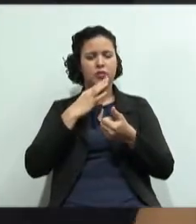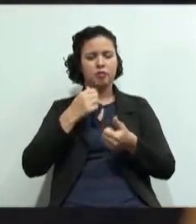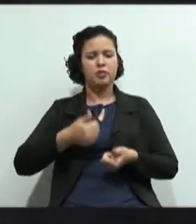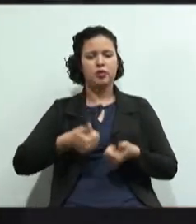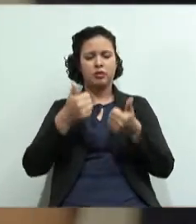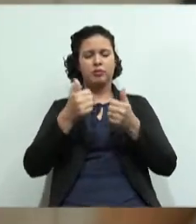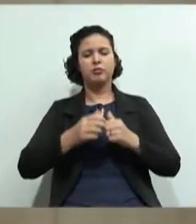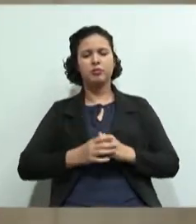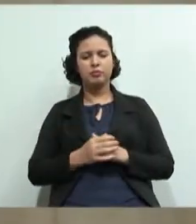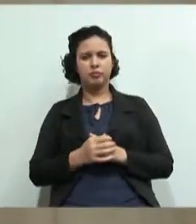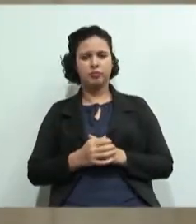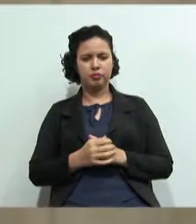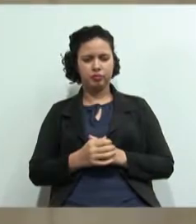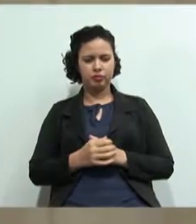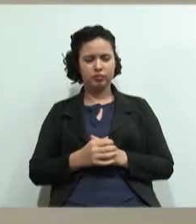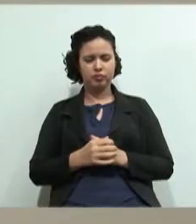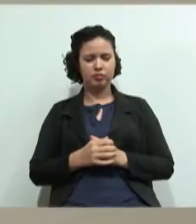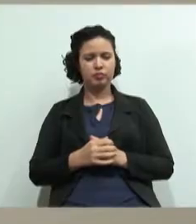Tá bom. Obrigado.